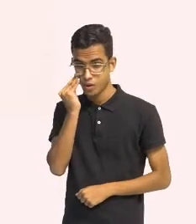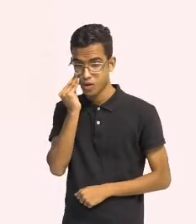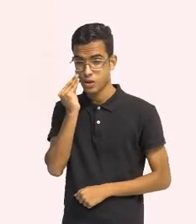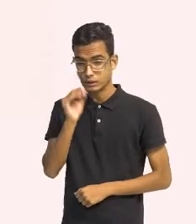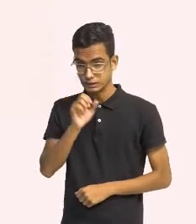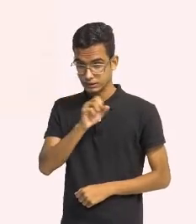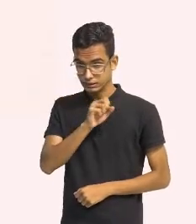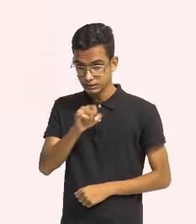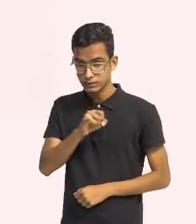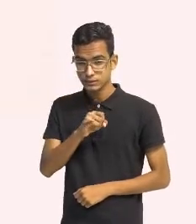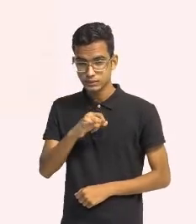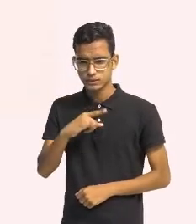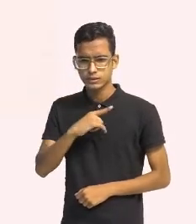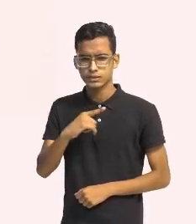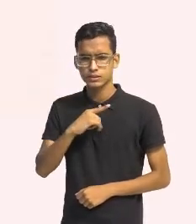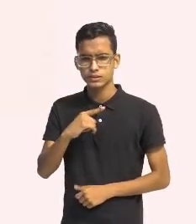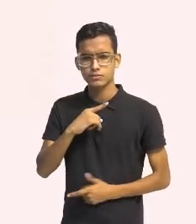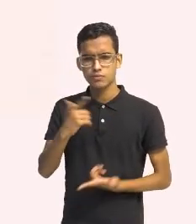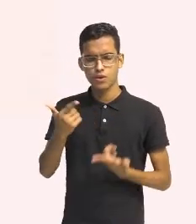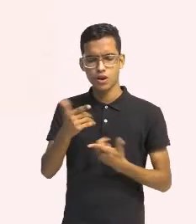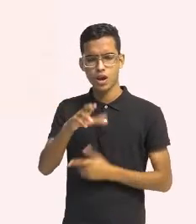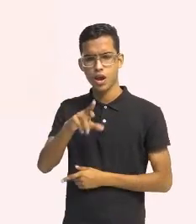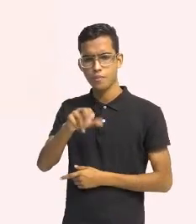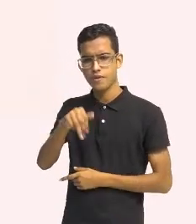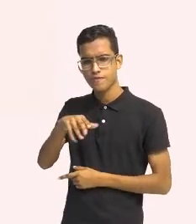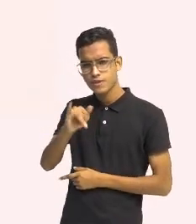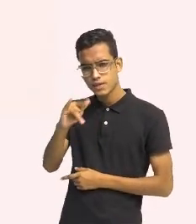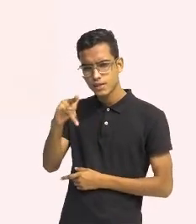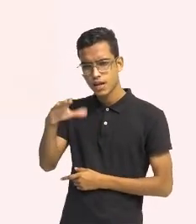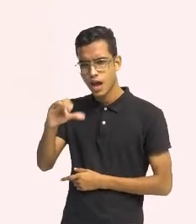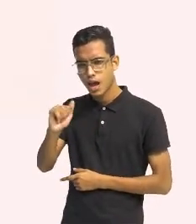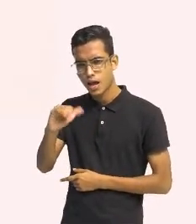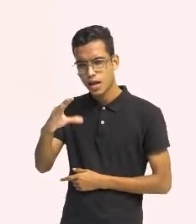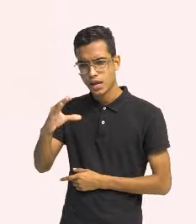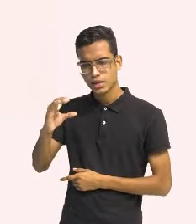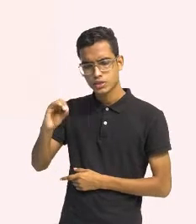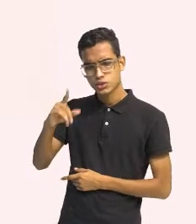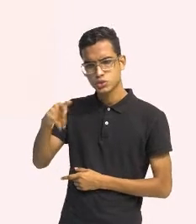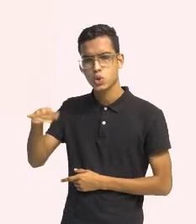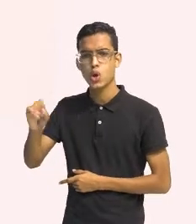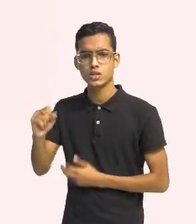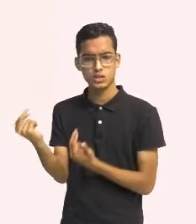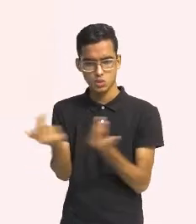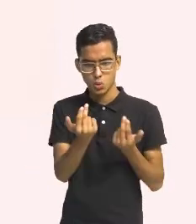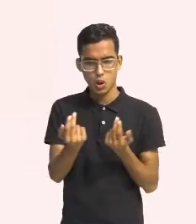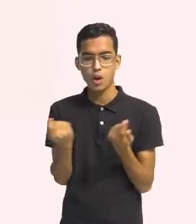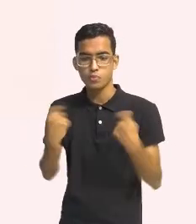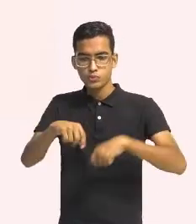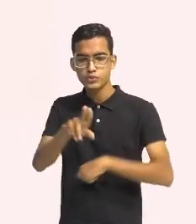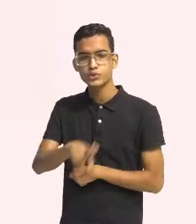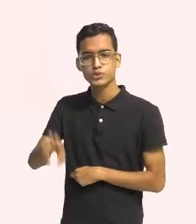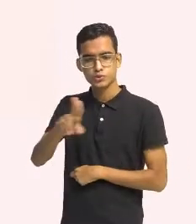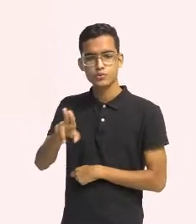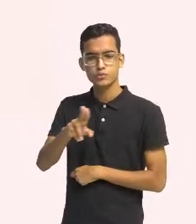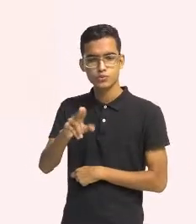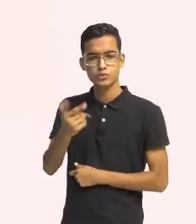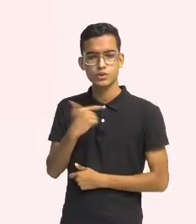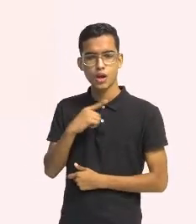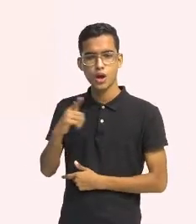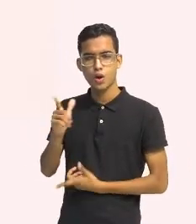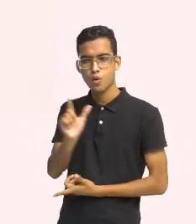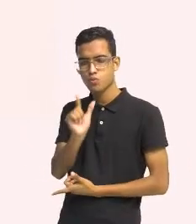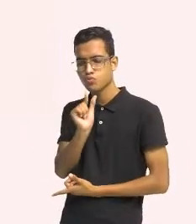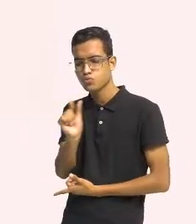Caso a gente tenha ramificações iguais, a gente pode utilizar esses prefixozinhos de quantidade. De, tri,